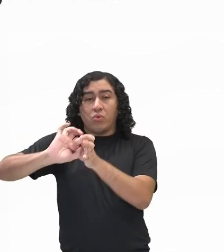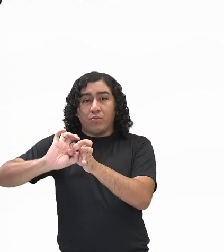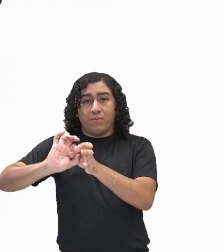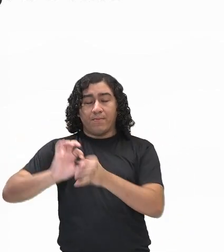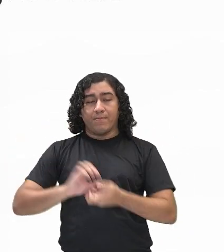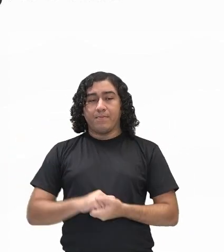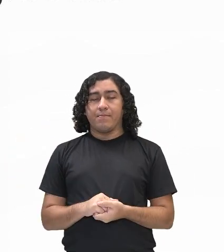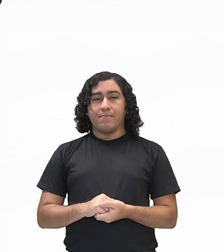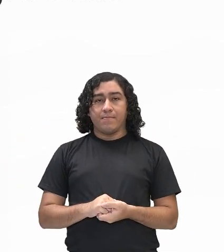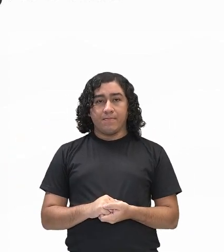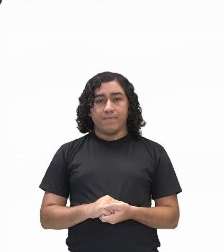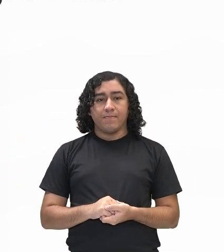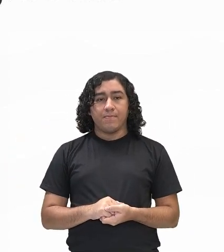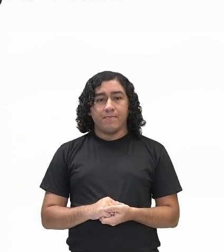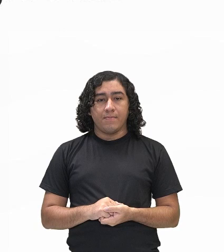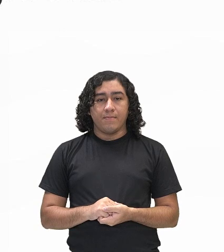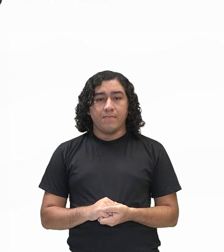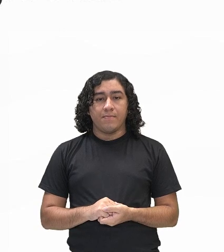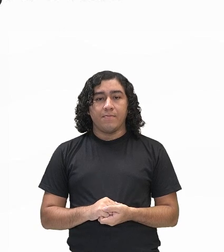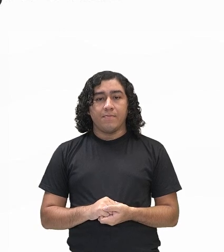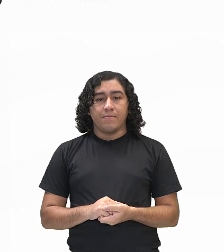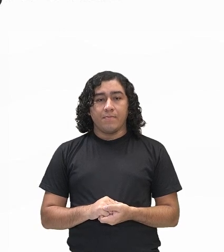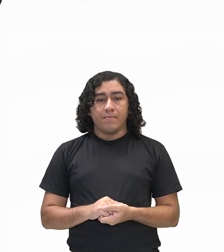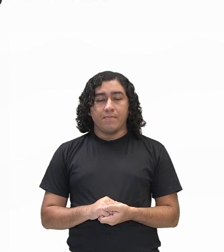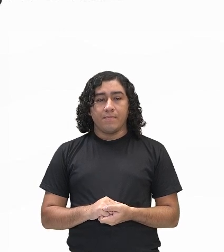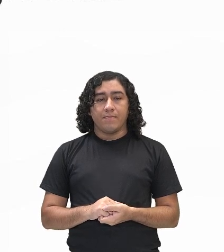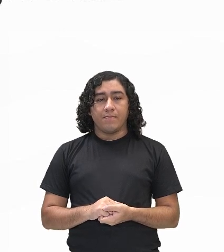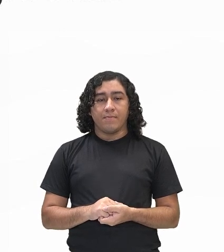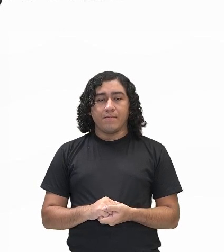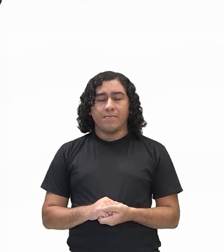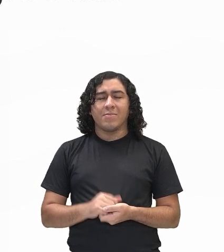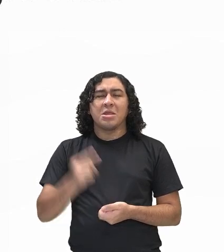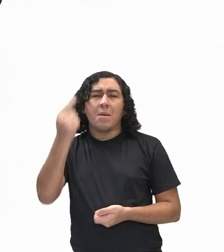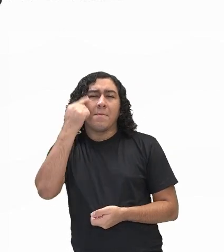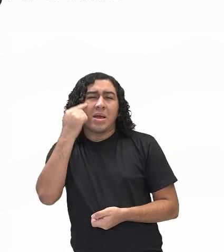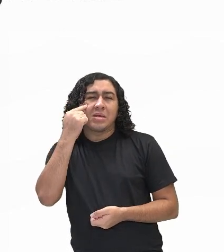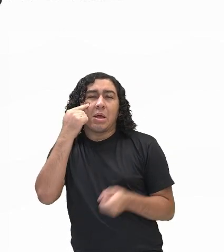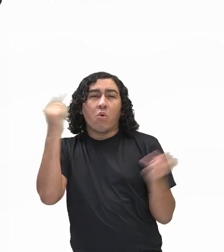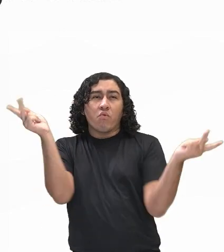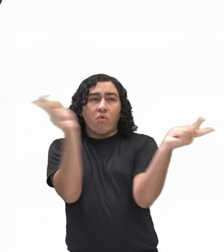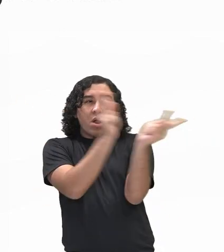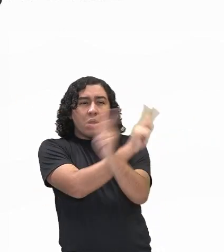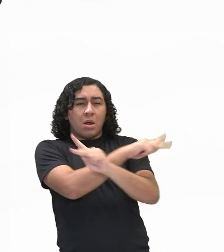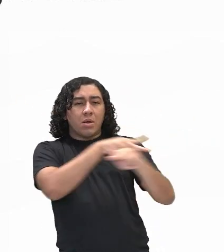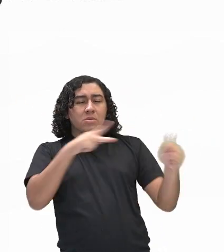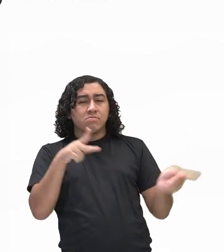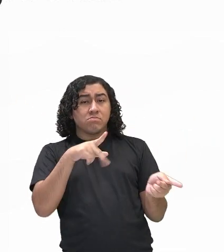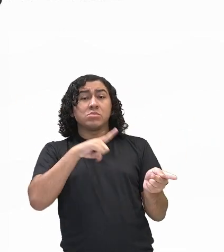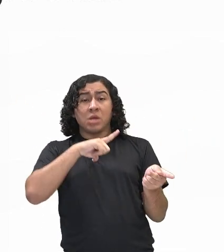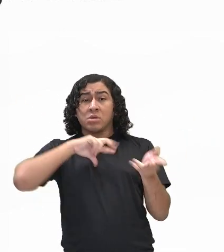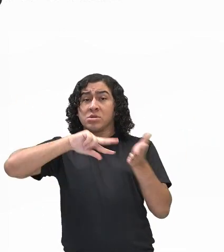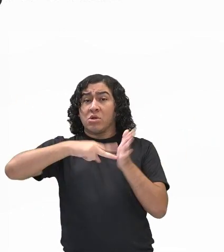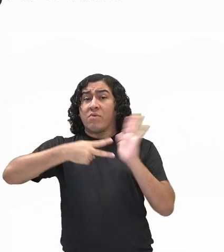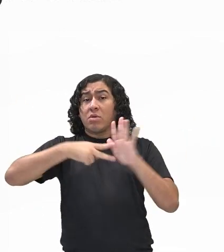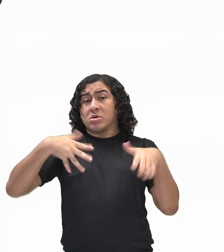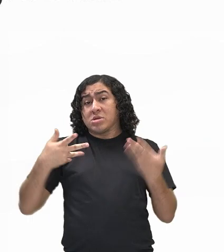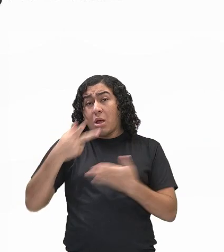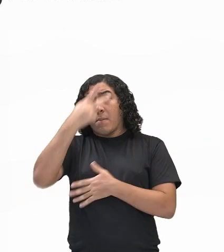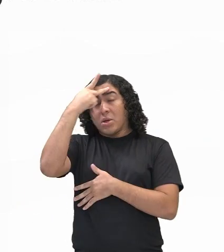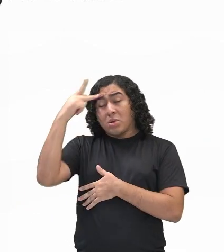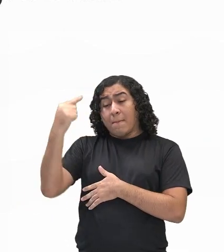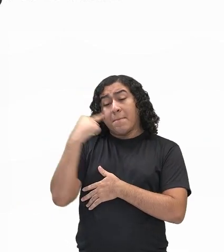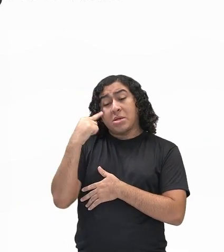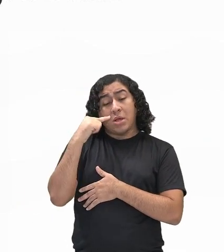Então, o ar tem significado, né? Nós vimos naquele ambiente lá, o ar tem um significado. Então, é um valor para os homens e para os